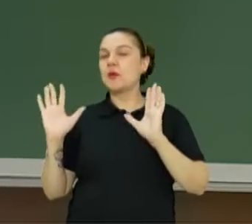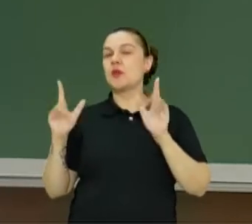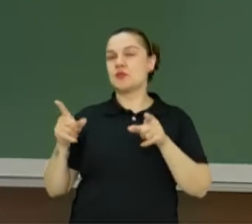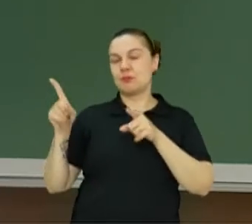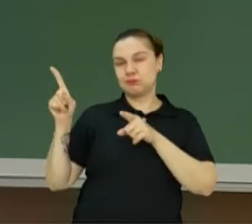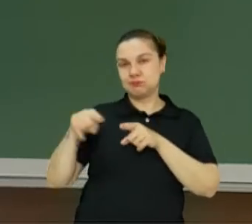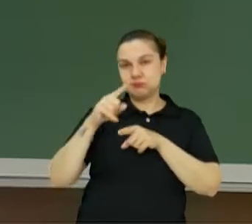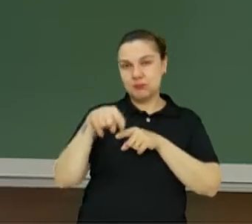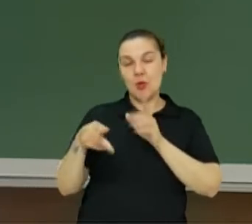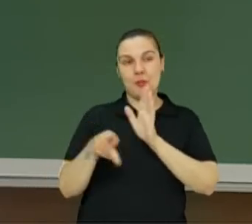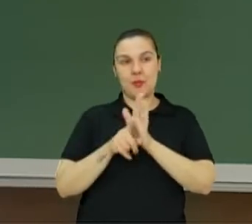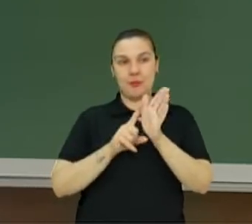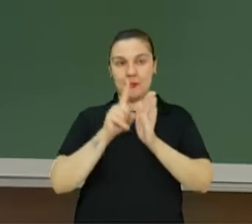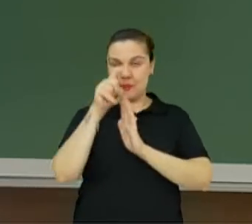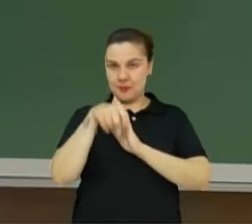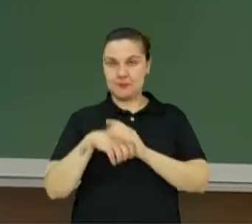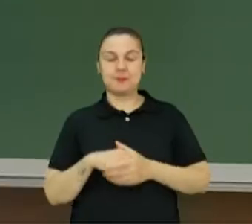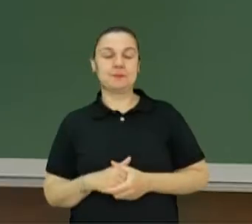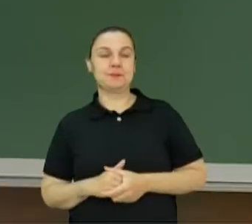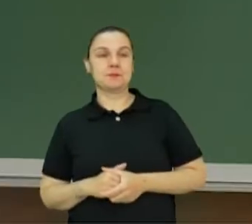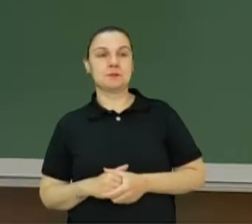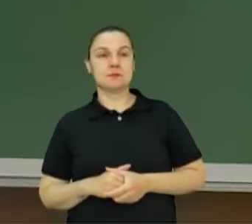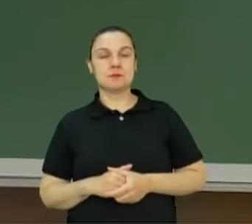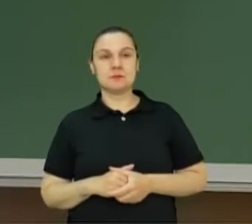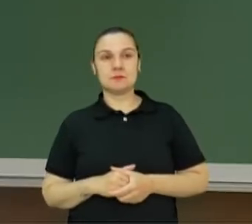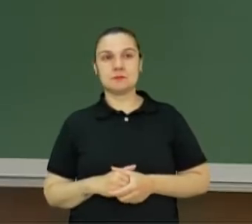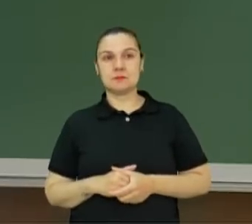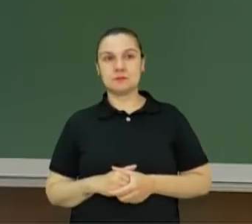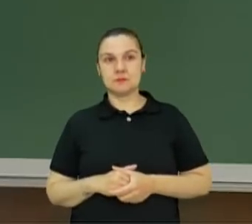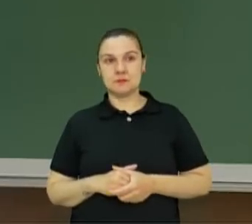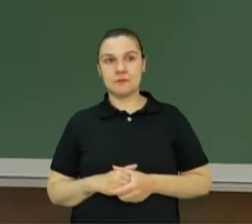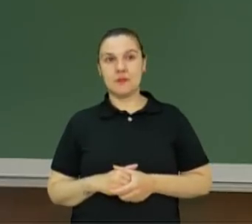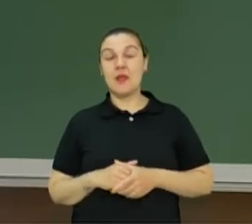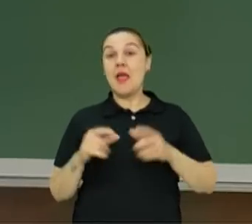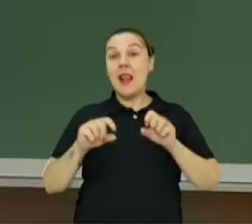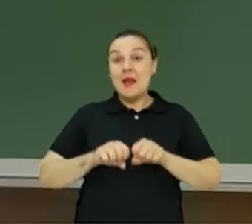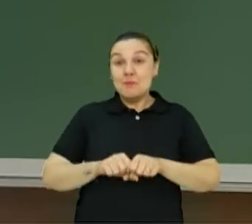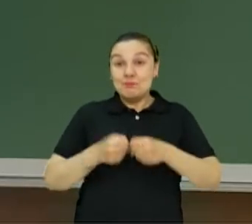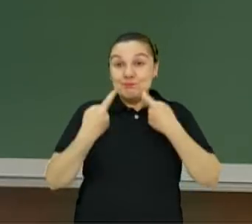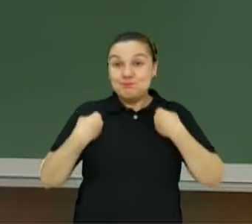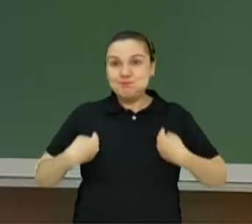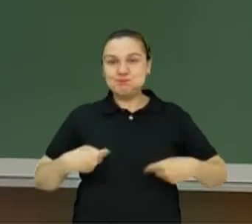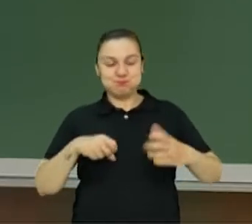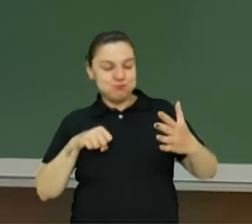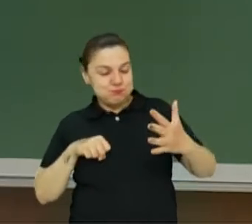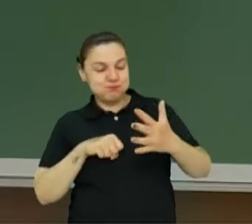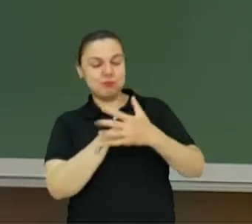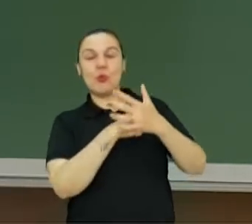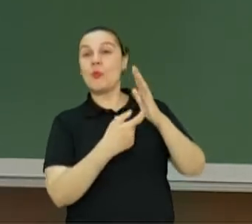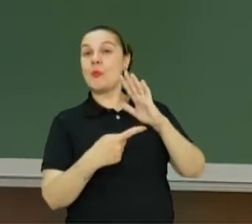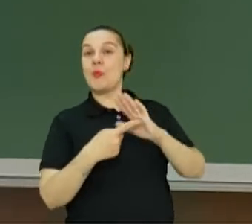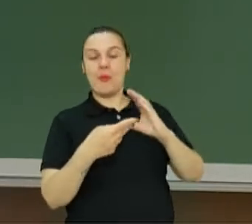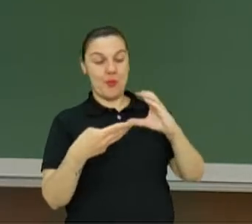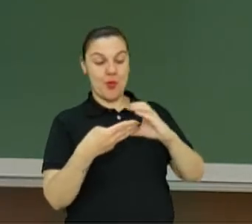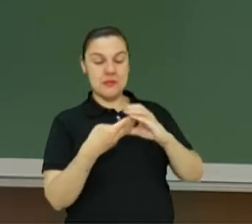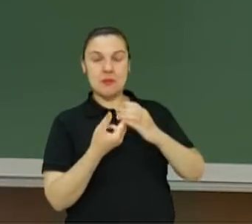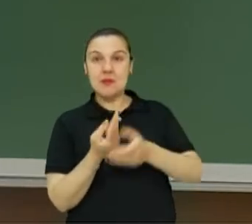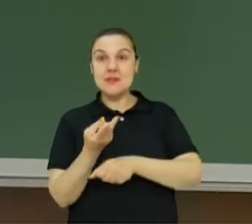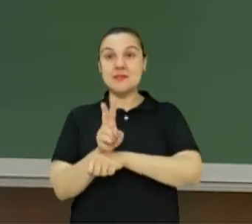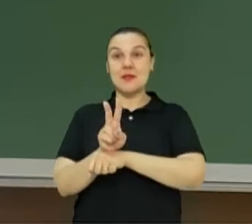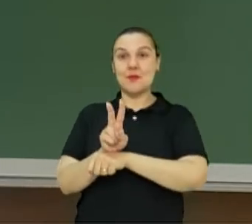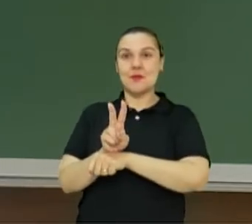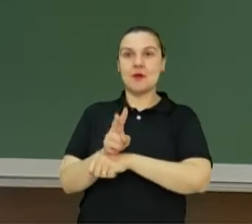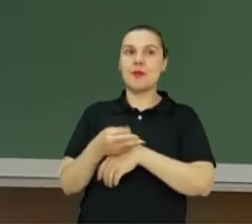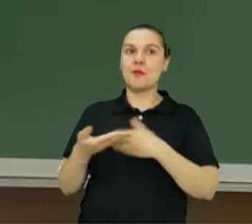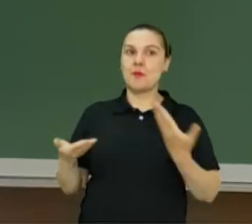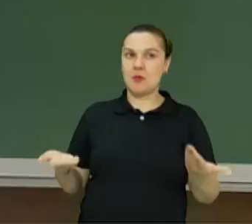eliminar as doenças bacterianas daqui, né? E a segunda, ela está falando que ataca justamente o sistema imunológico.